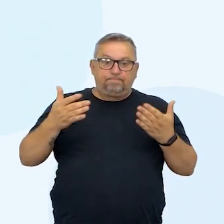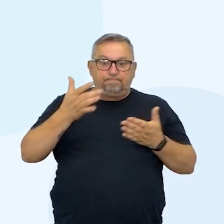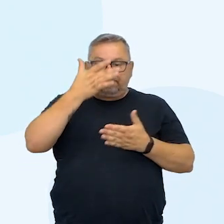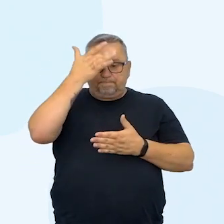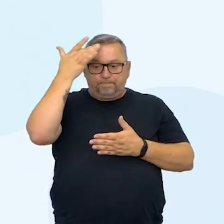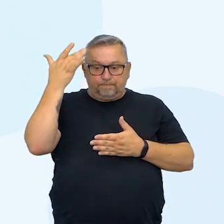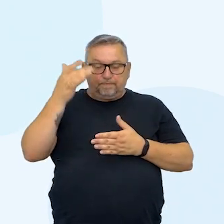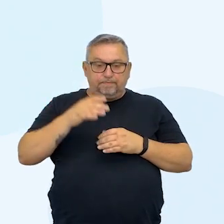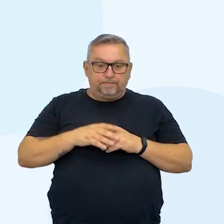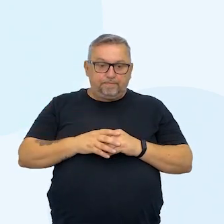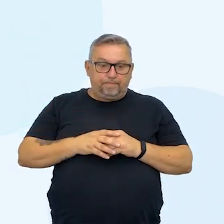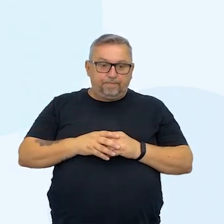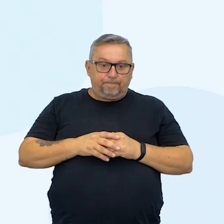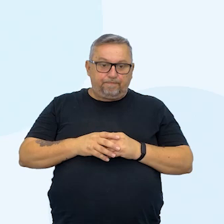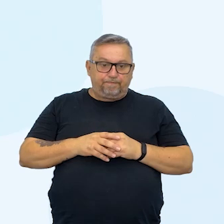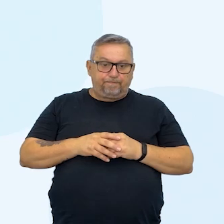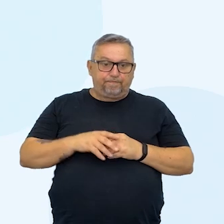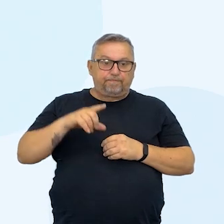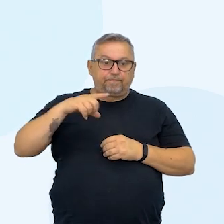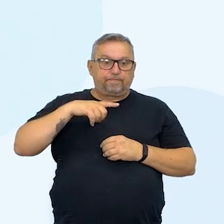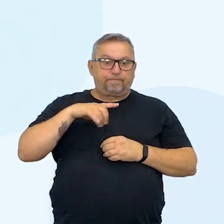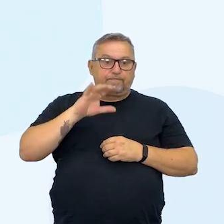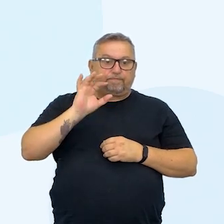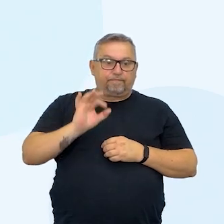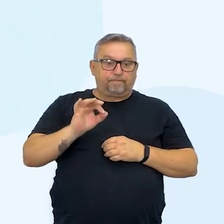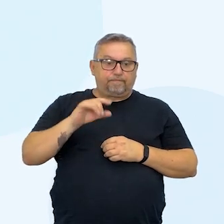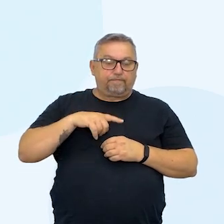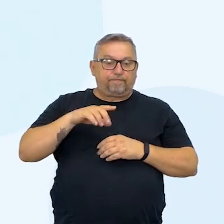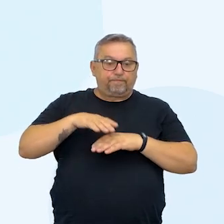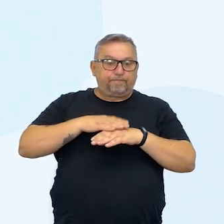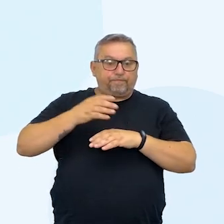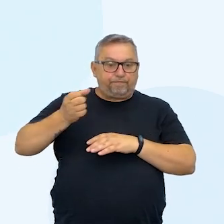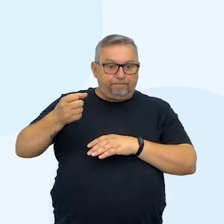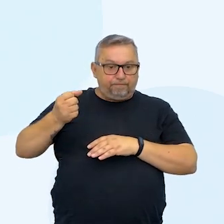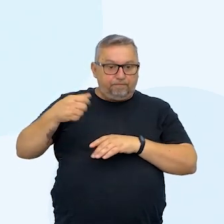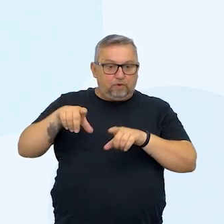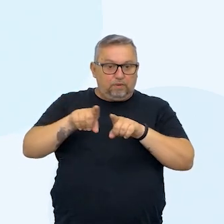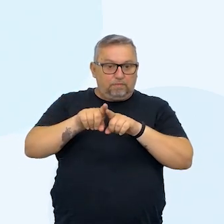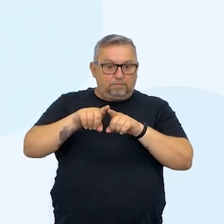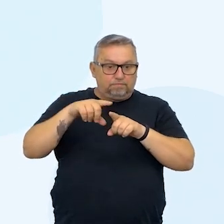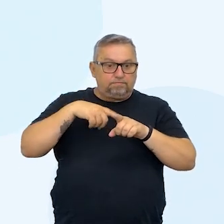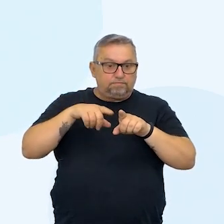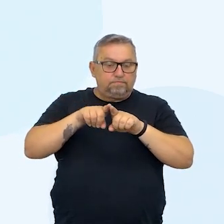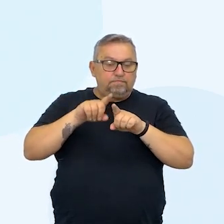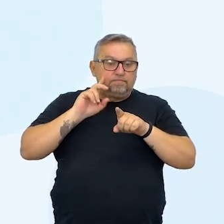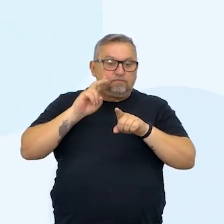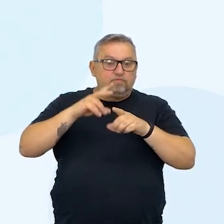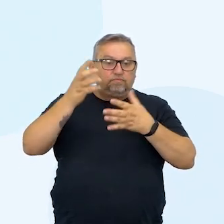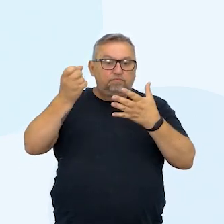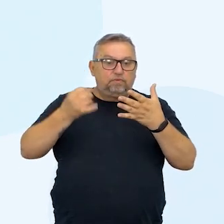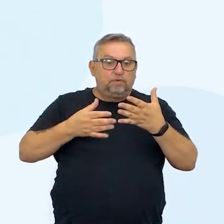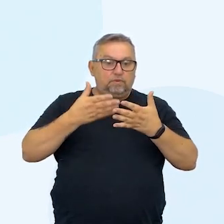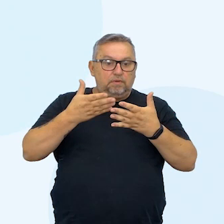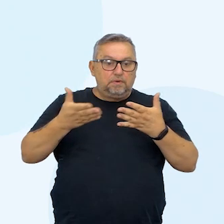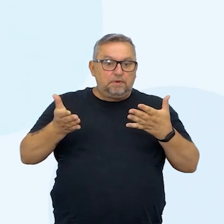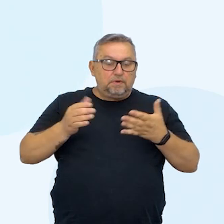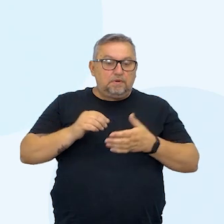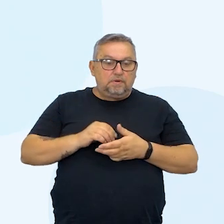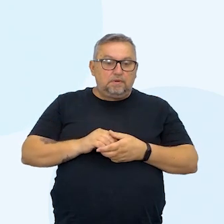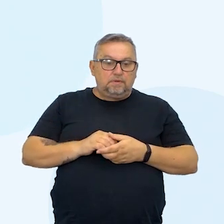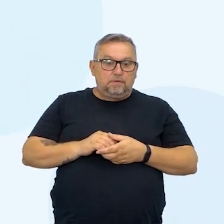pessoal, esse ideal de embranquecimento, que eu até comentei aqui com vocês,